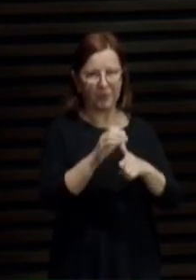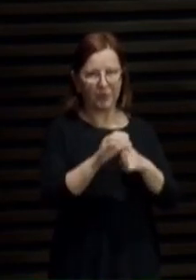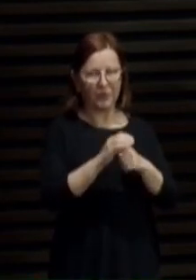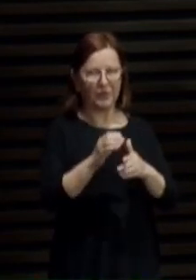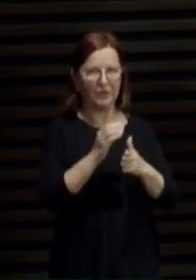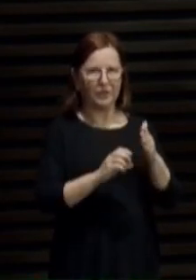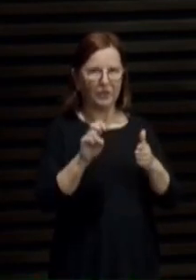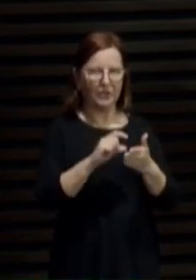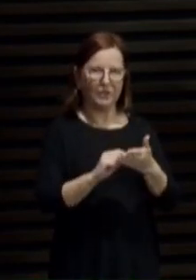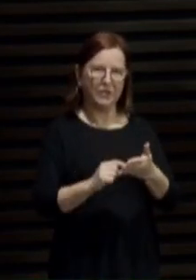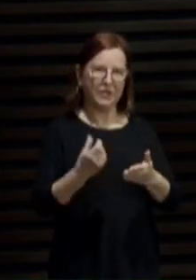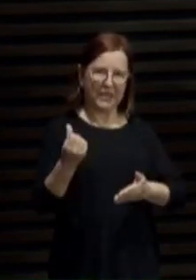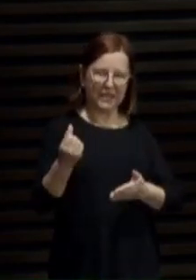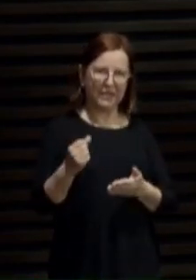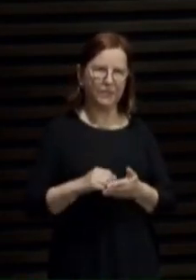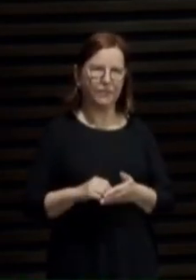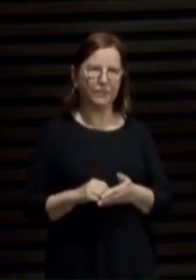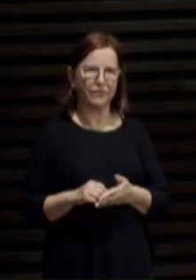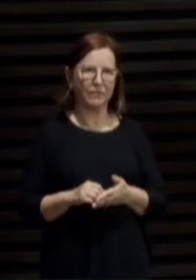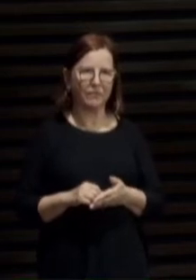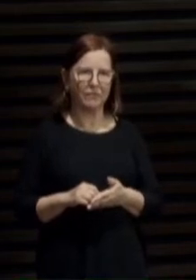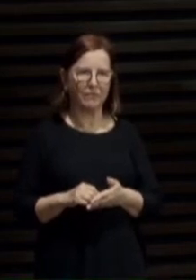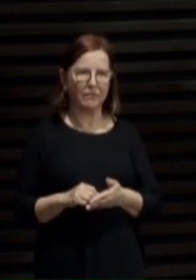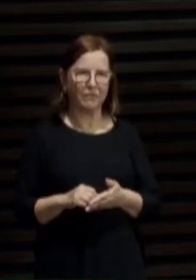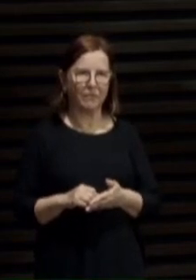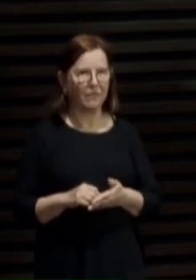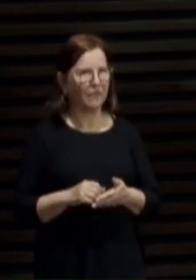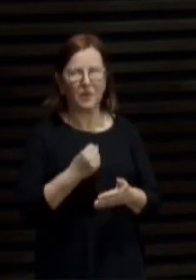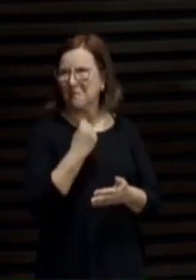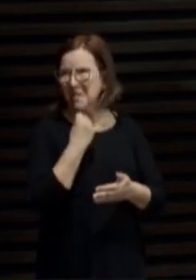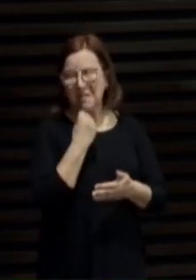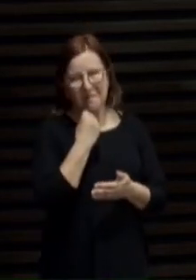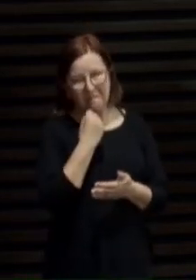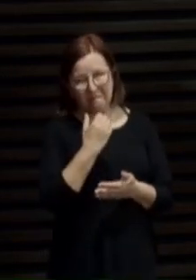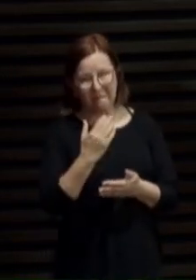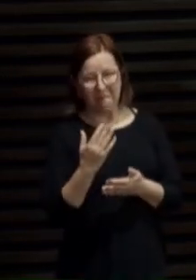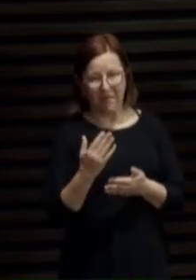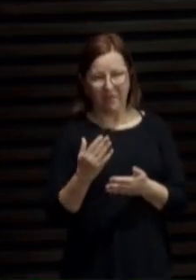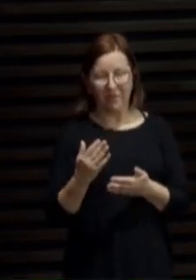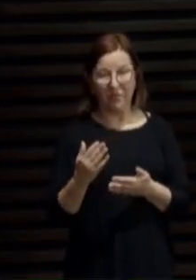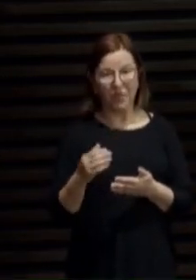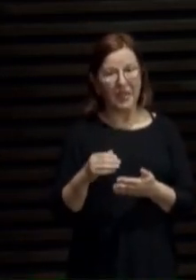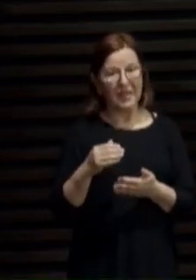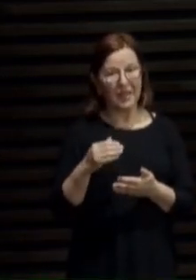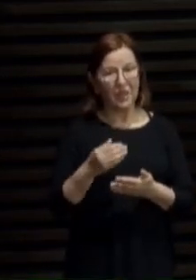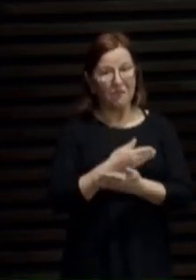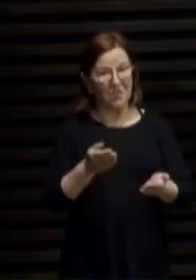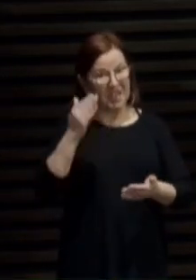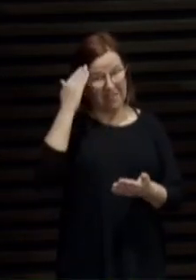e 7, vamos lá? Não é boa a vossa jactância, não sabeis que um pouco